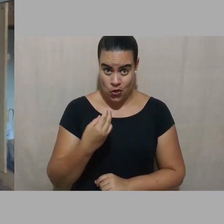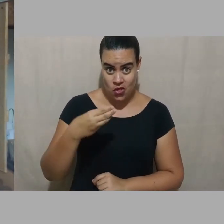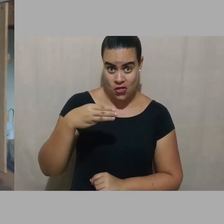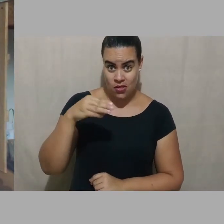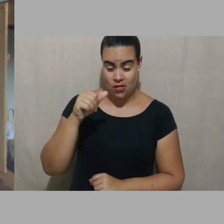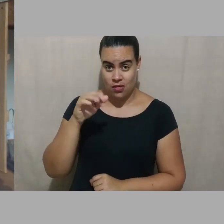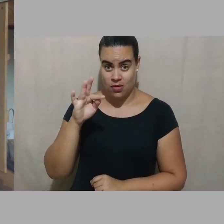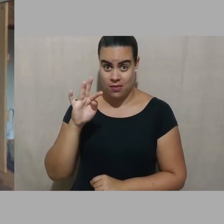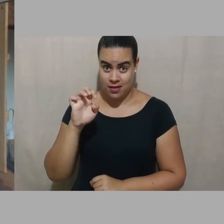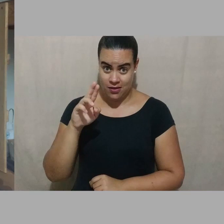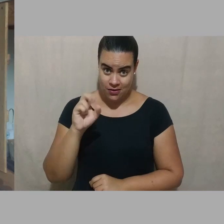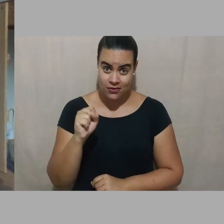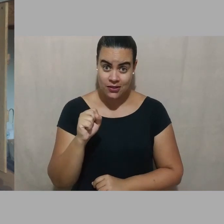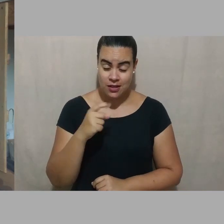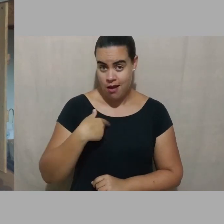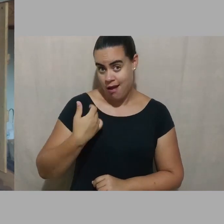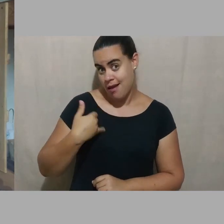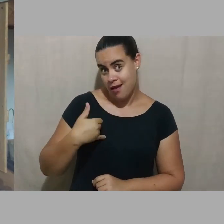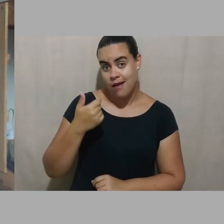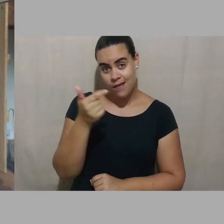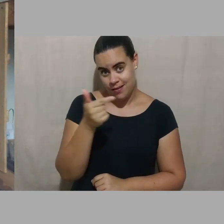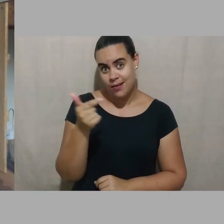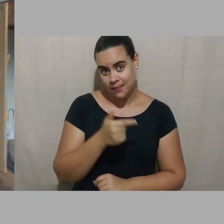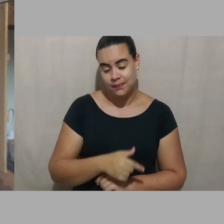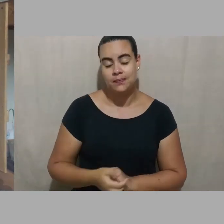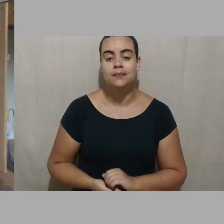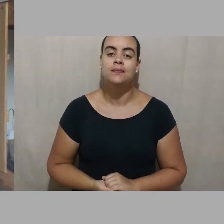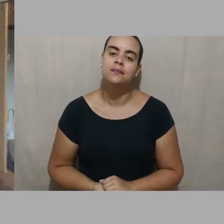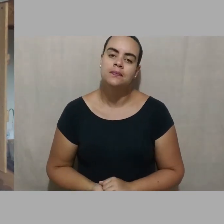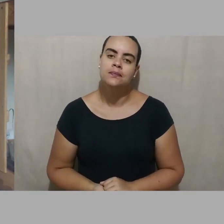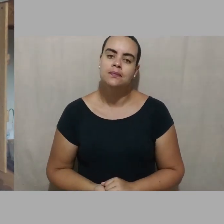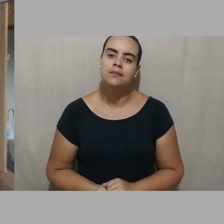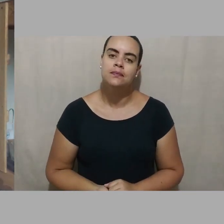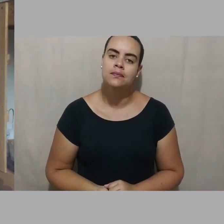Meu nome é Matheus Cairu. Eu tenho atualmente 22 anos.